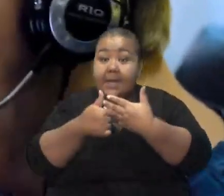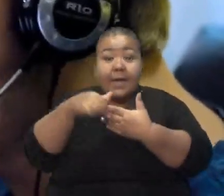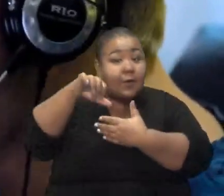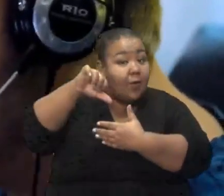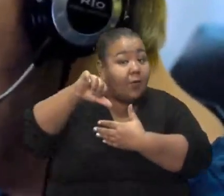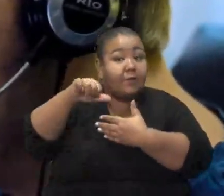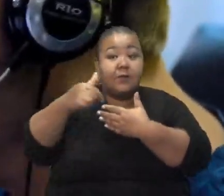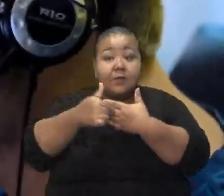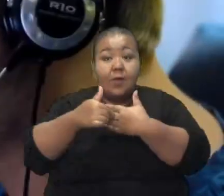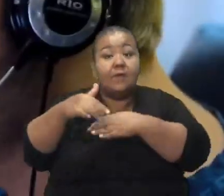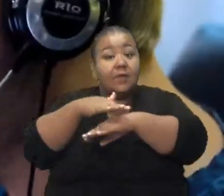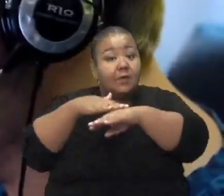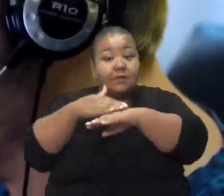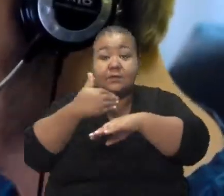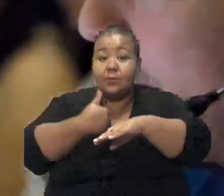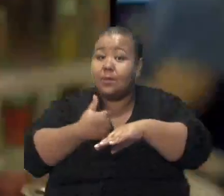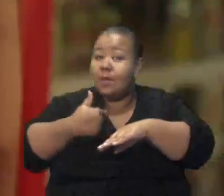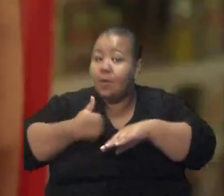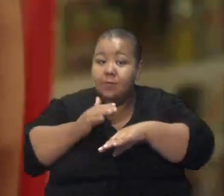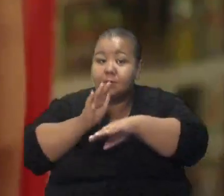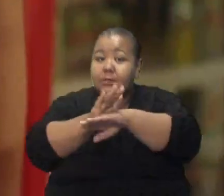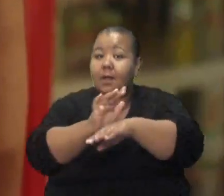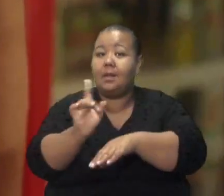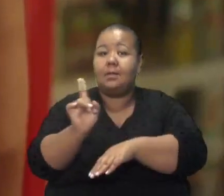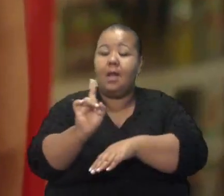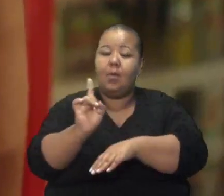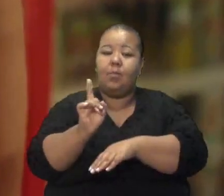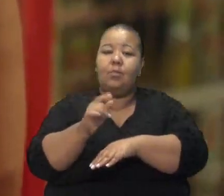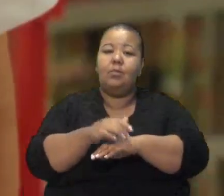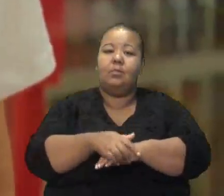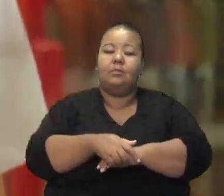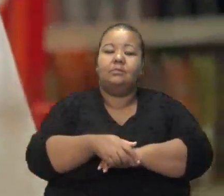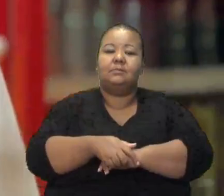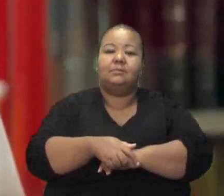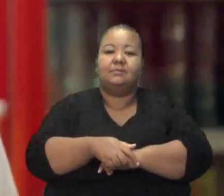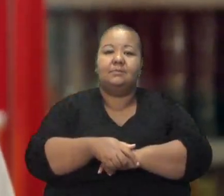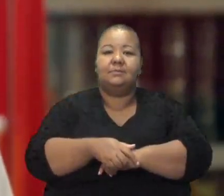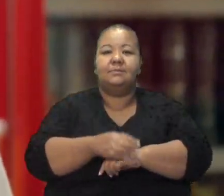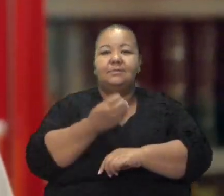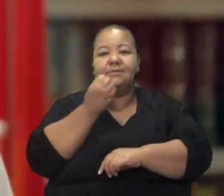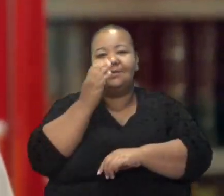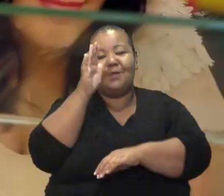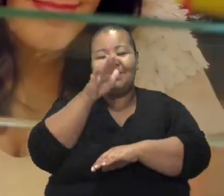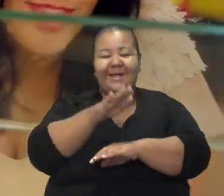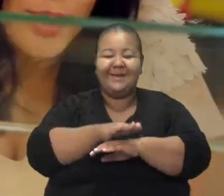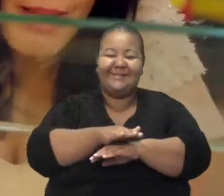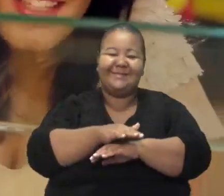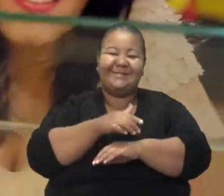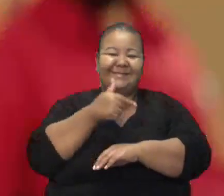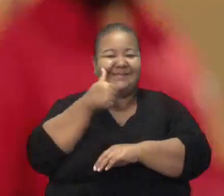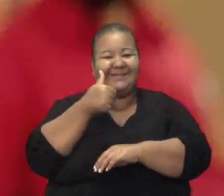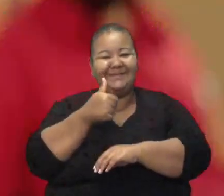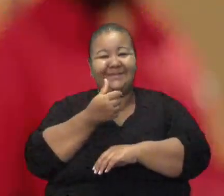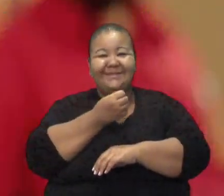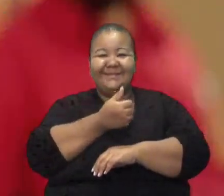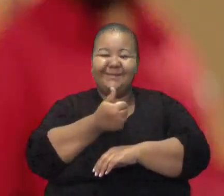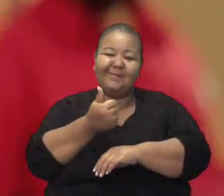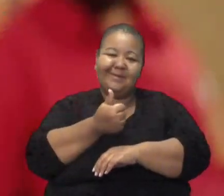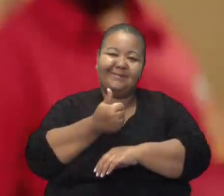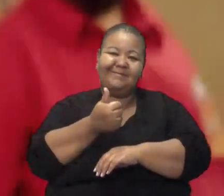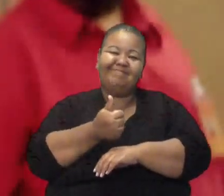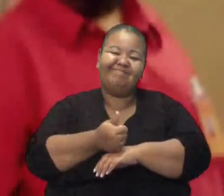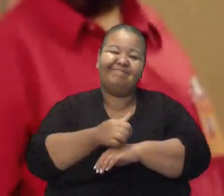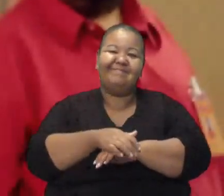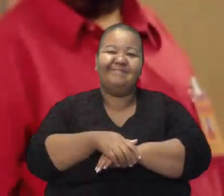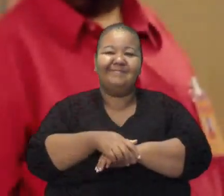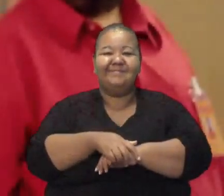9 você fala comigo e eu não vou te ajudar. Boa tarde. Boa tarde, senhora. Tudo bem? Tudo ótimo,